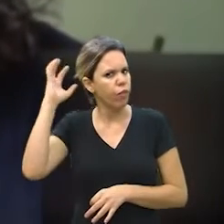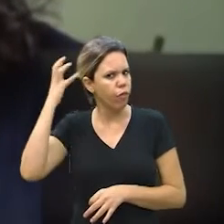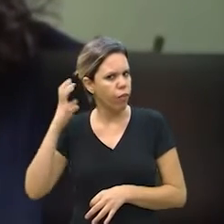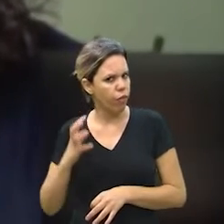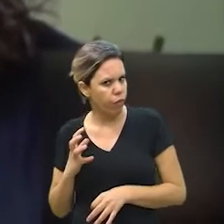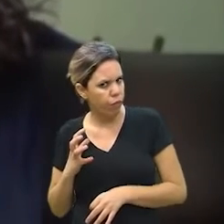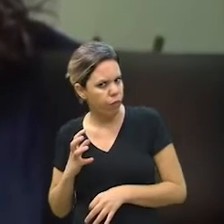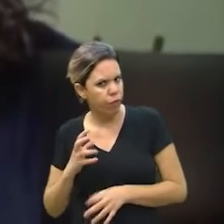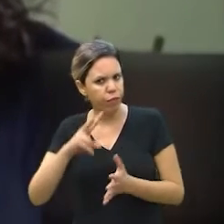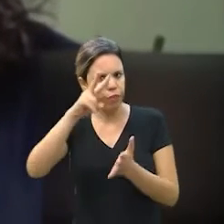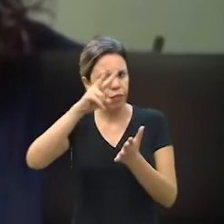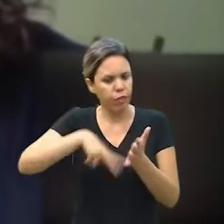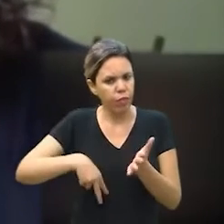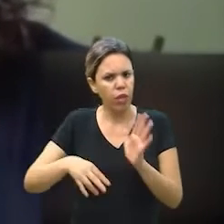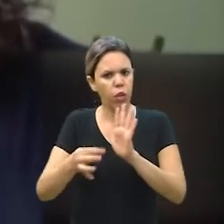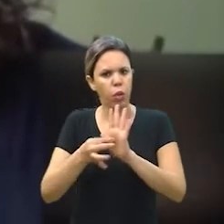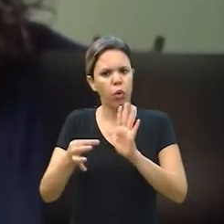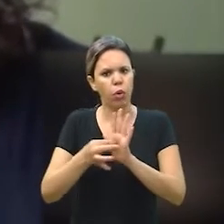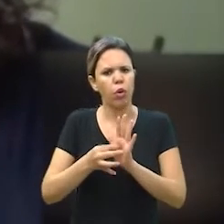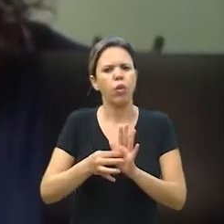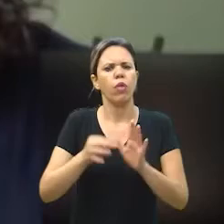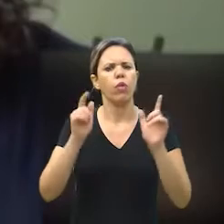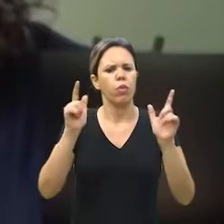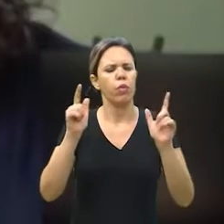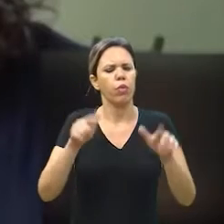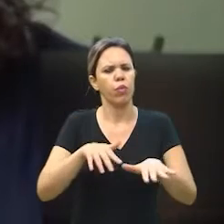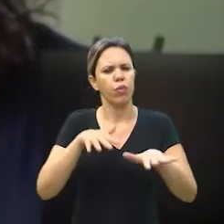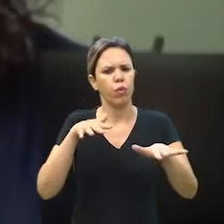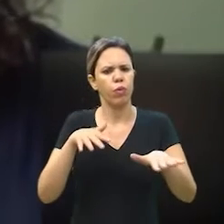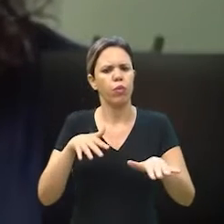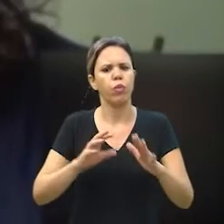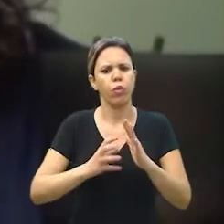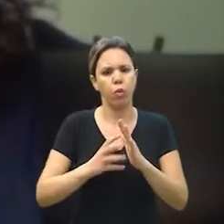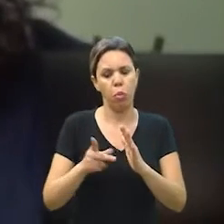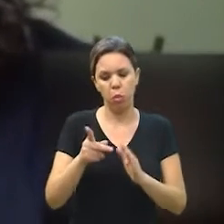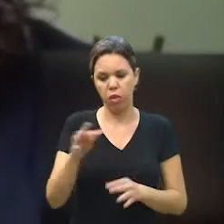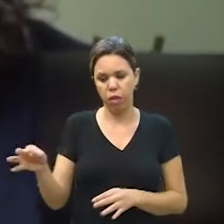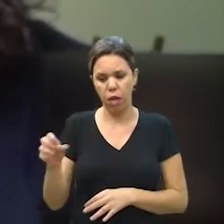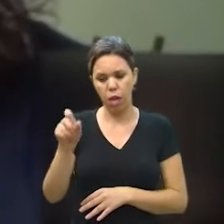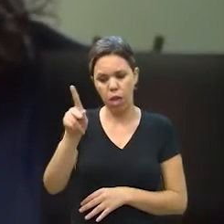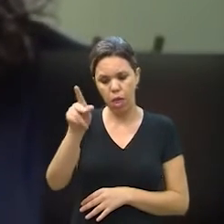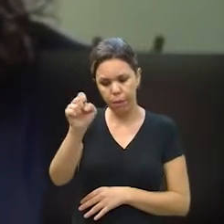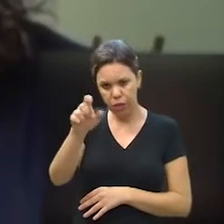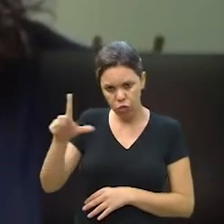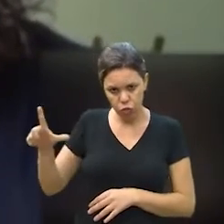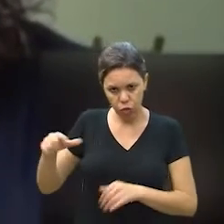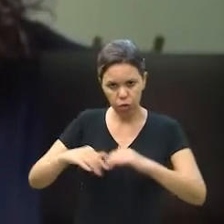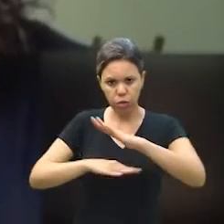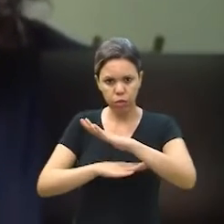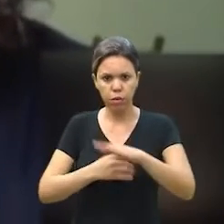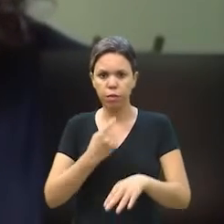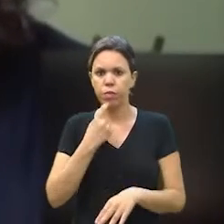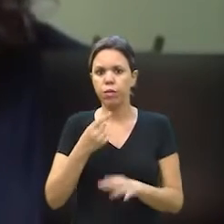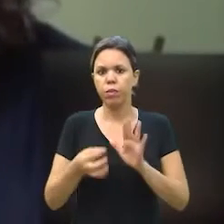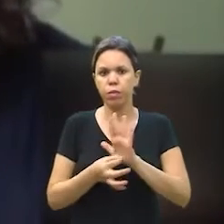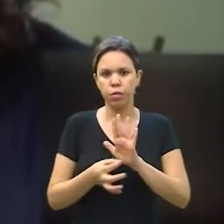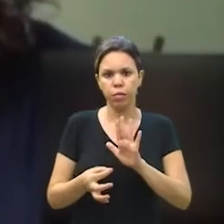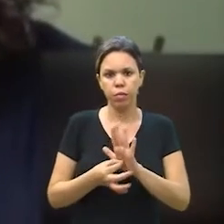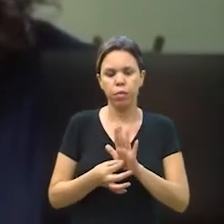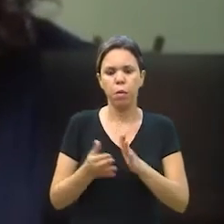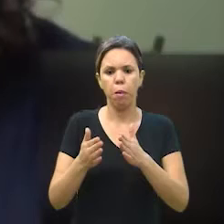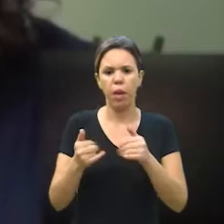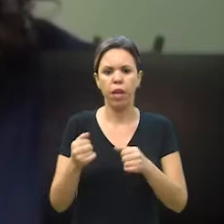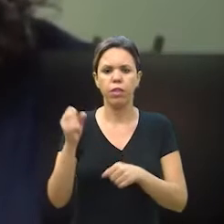Guida Calisto leu um manifesto que foi assinado pelas bancadas do PT e do PSOL da Câmara Municipal de Campinas. O manifesto pede